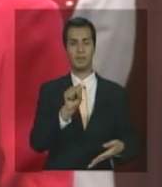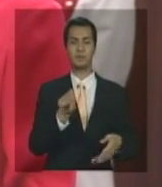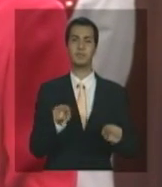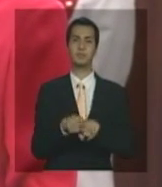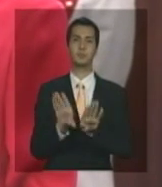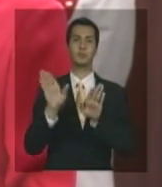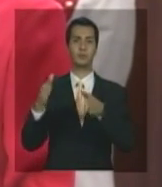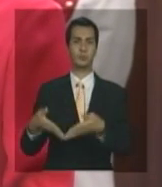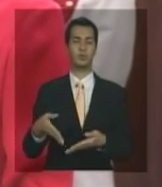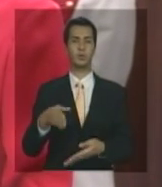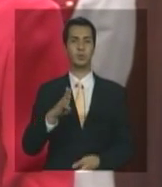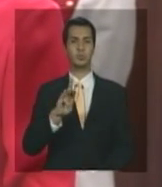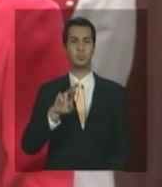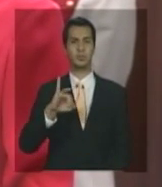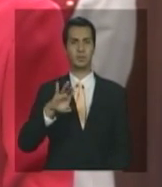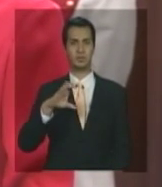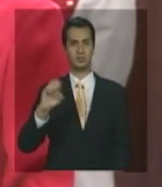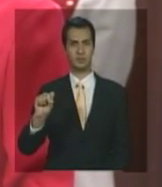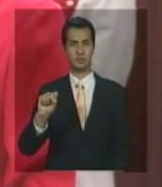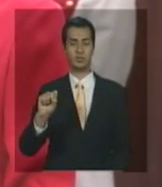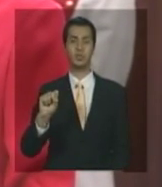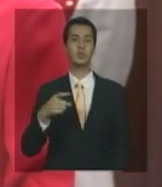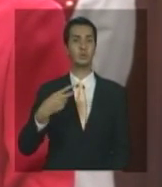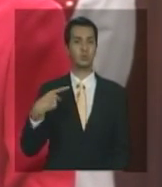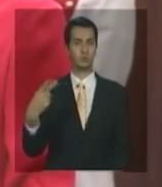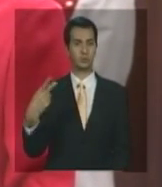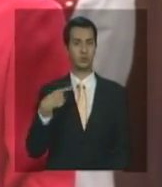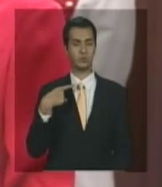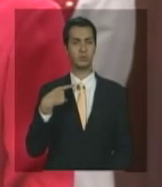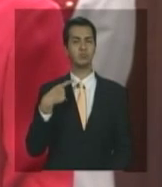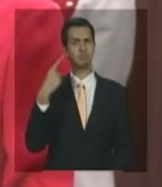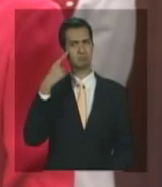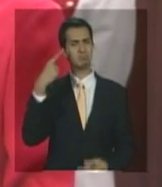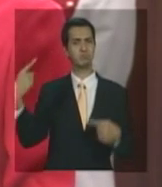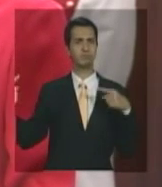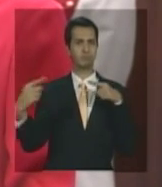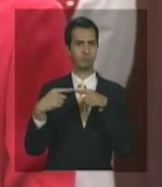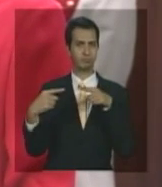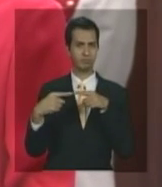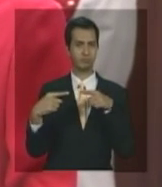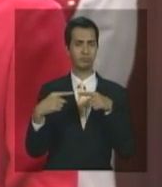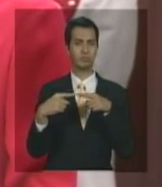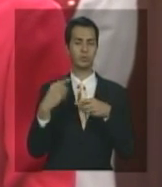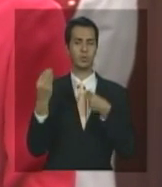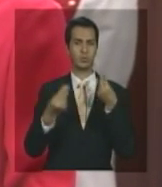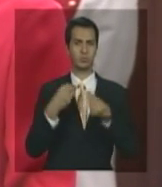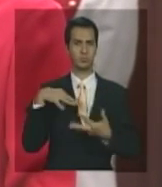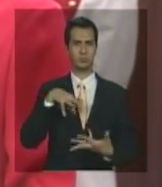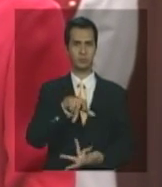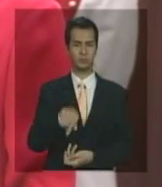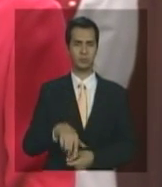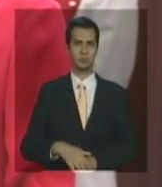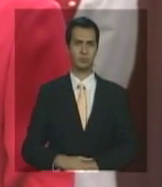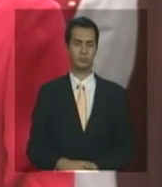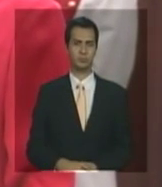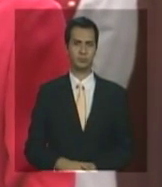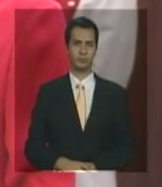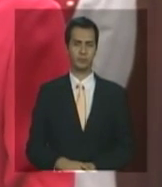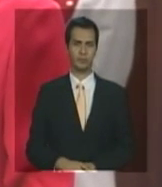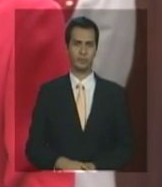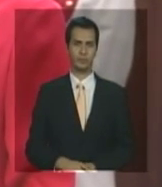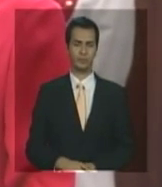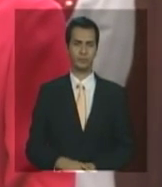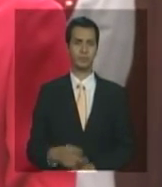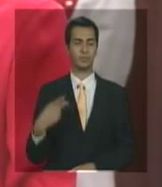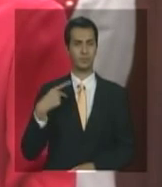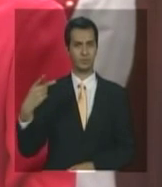BRICS, nos quais compartilhamos visões a respeito de questões centrais da agenda internacional. Como